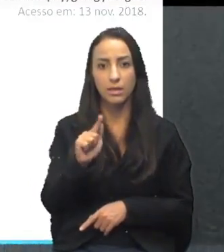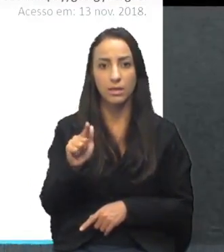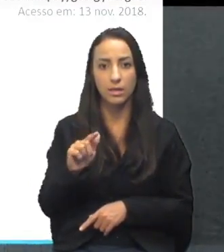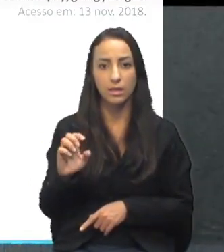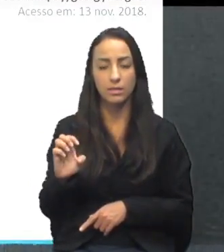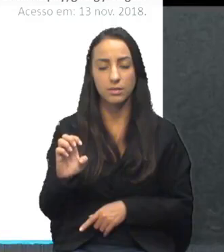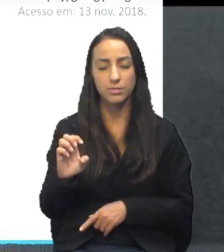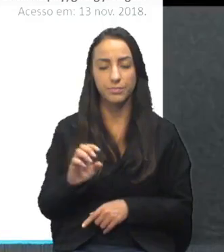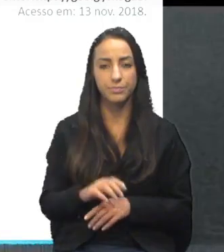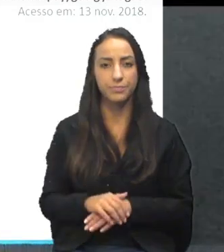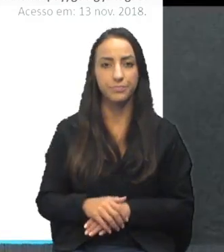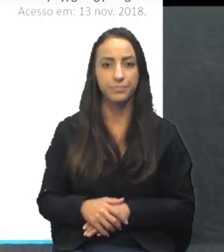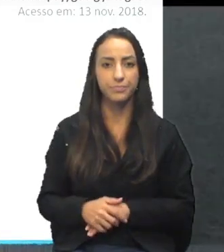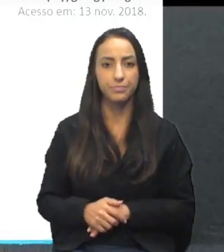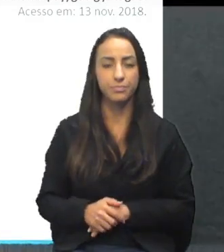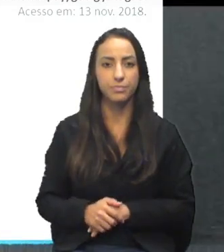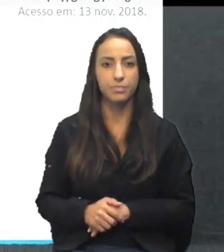momentos.